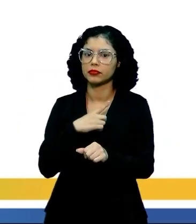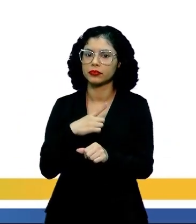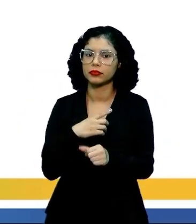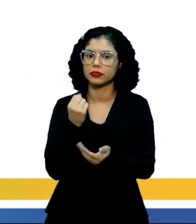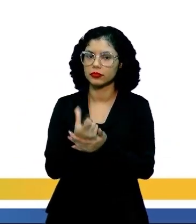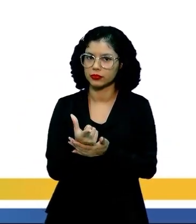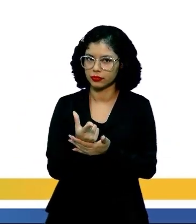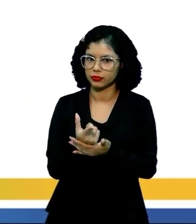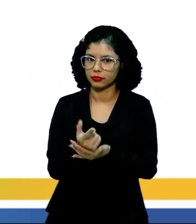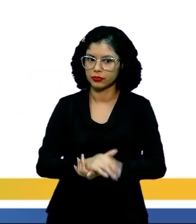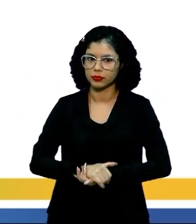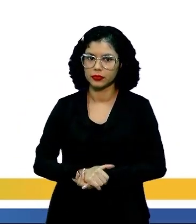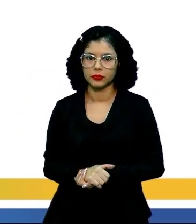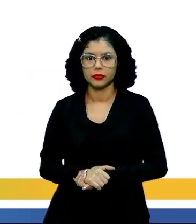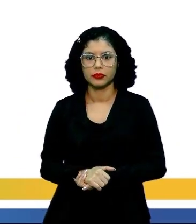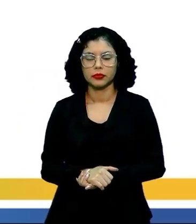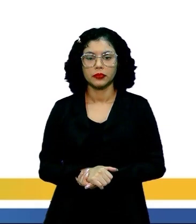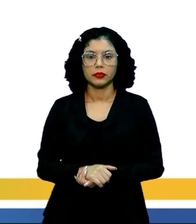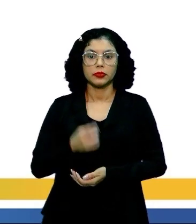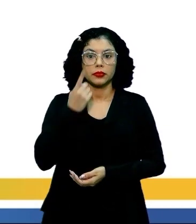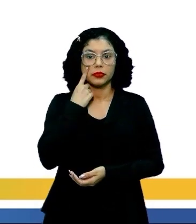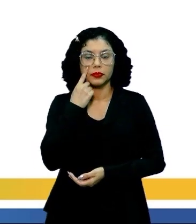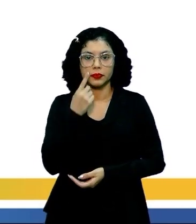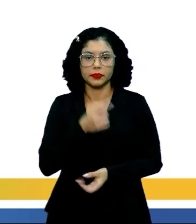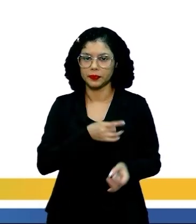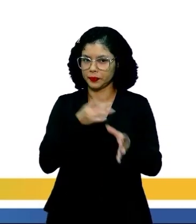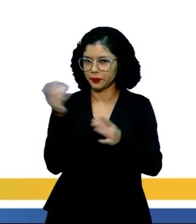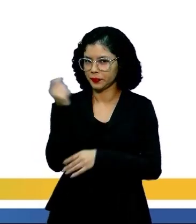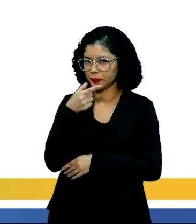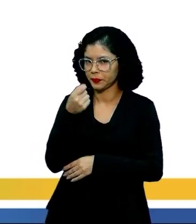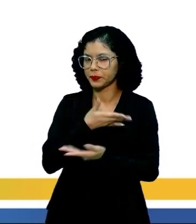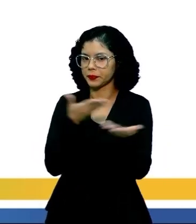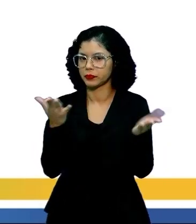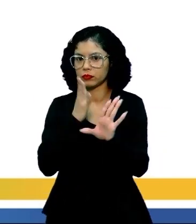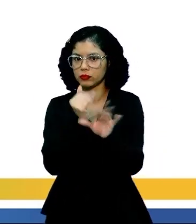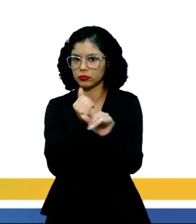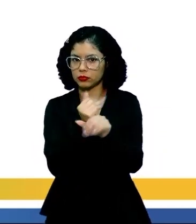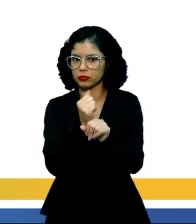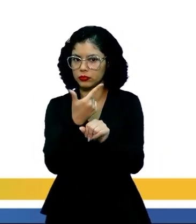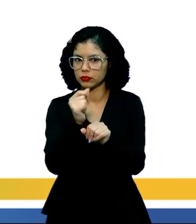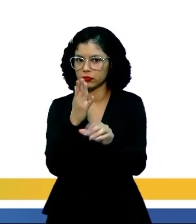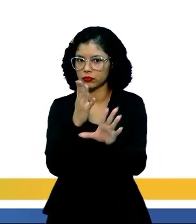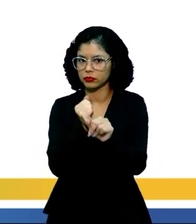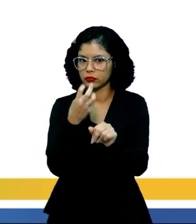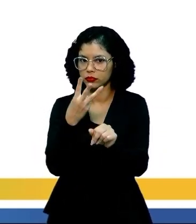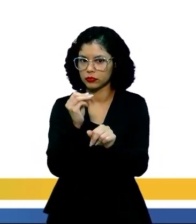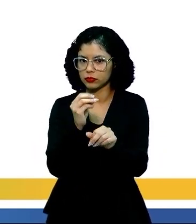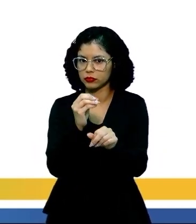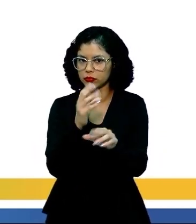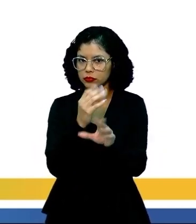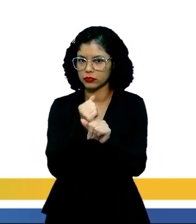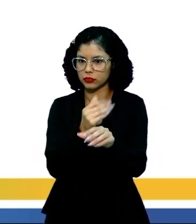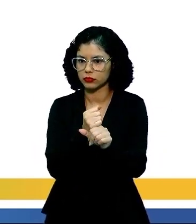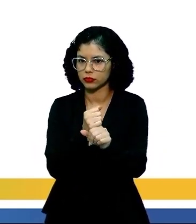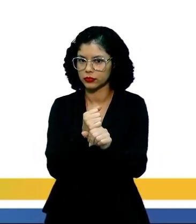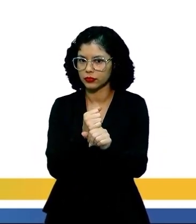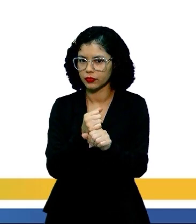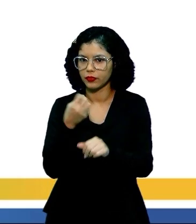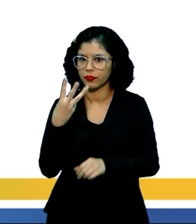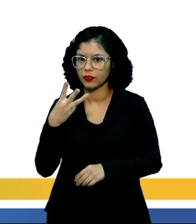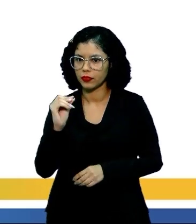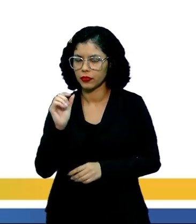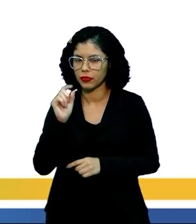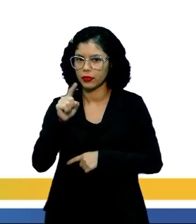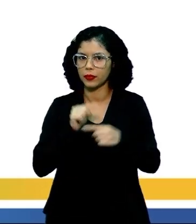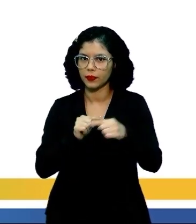ao efetuar a compra? Olha aqui a pegadinha. Se você somou 20 mais 10 é 30, e 30%